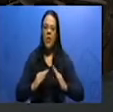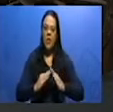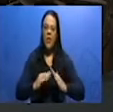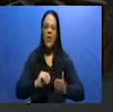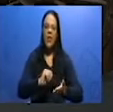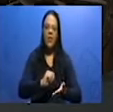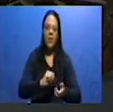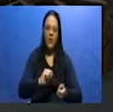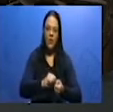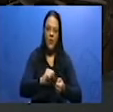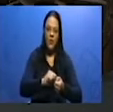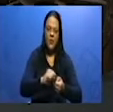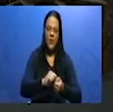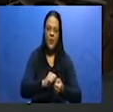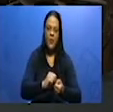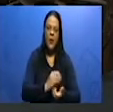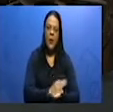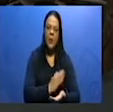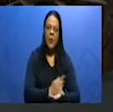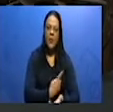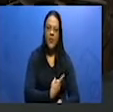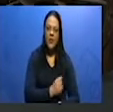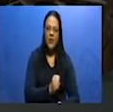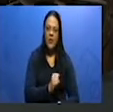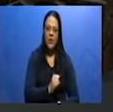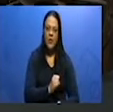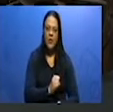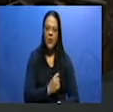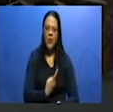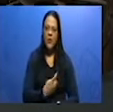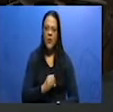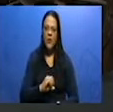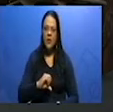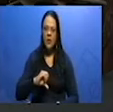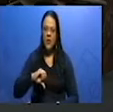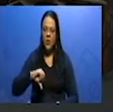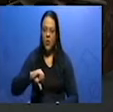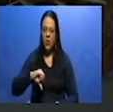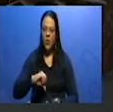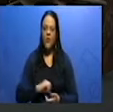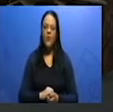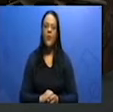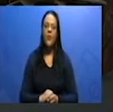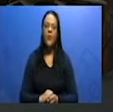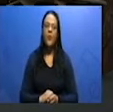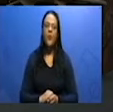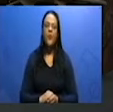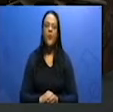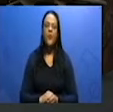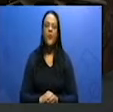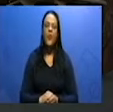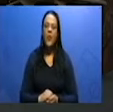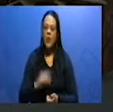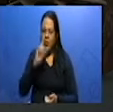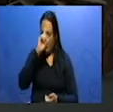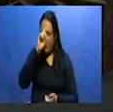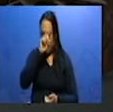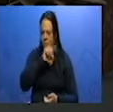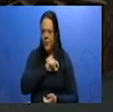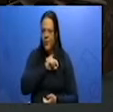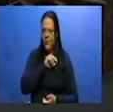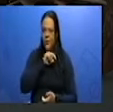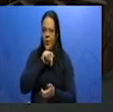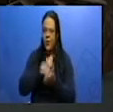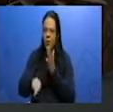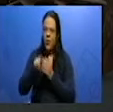da página 108 e 109. As dúvidas e correções com o professor no aplicativo. Primeiro,